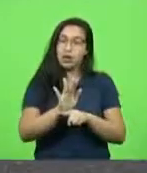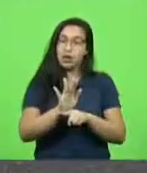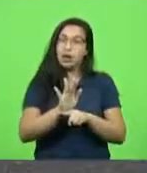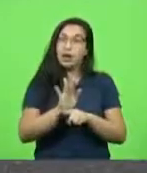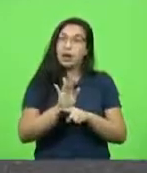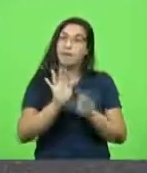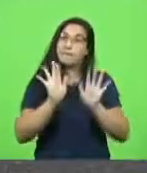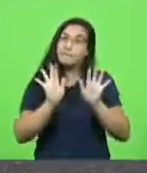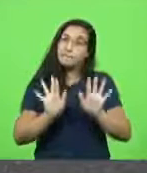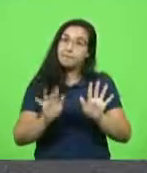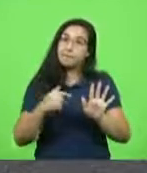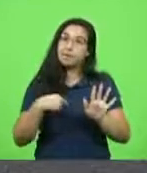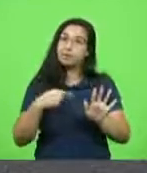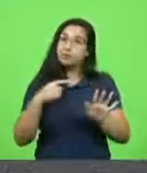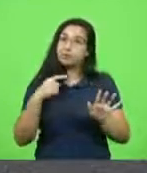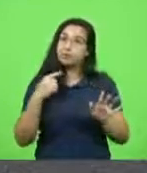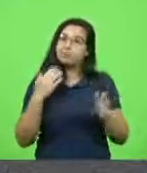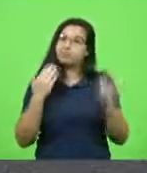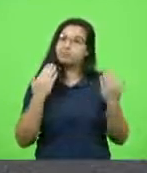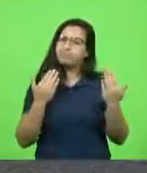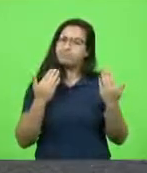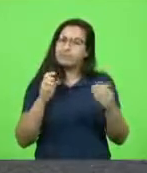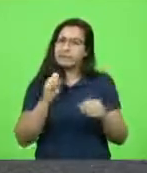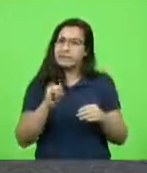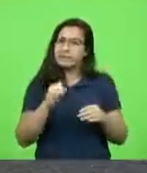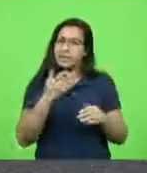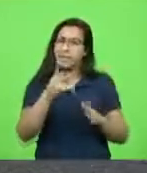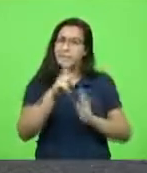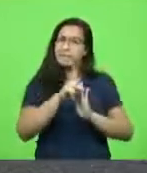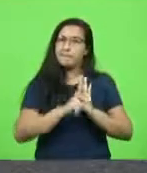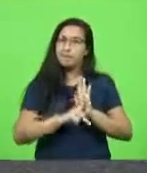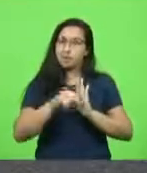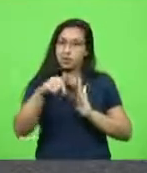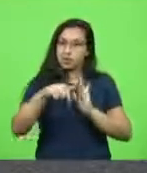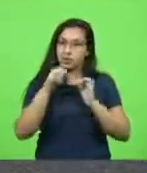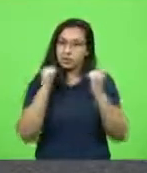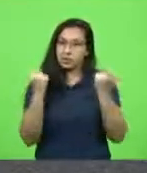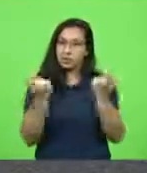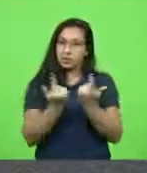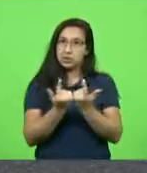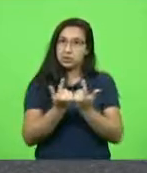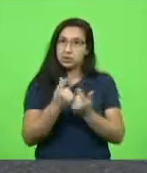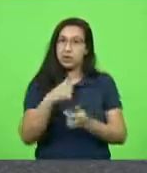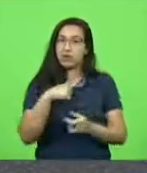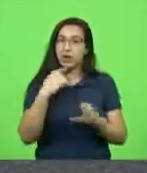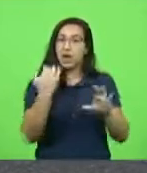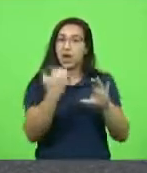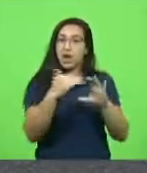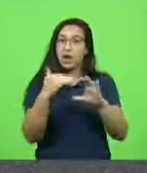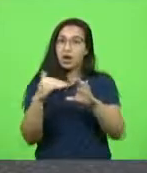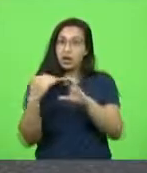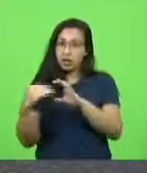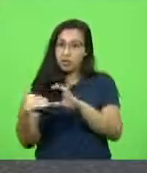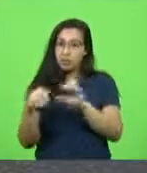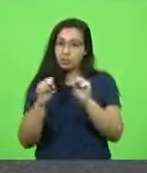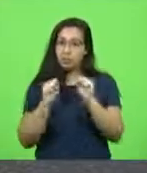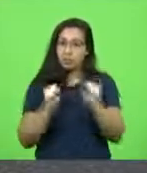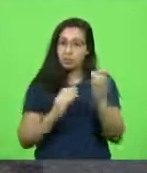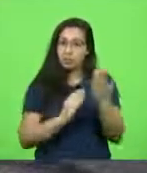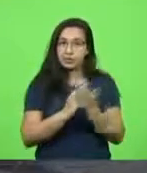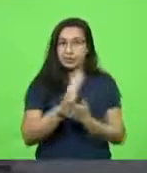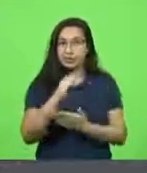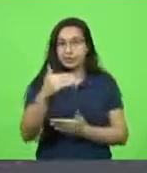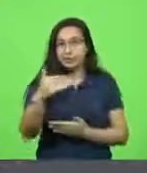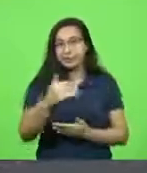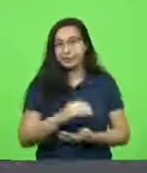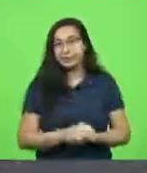Tenho minhas dúvidas se esse projeto aqui na Assembleia vai ter o caminhamentos que possa ser aprovado